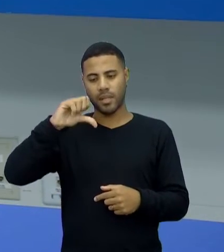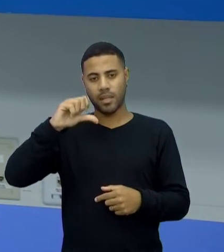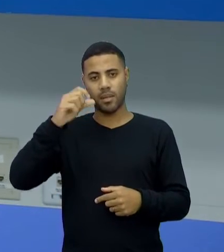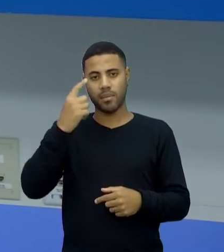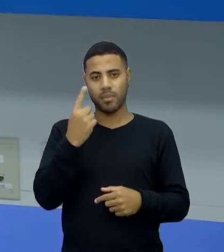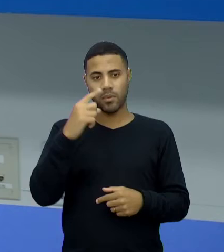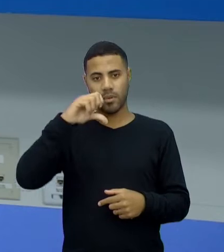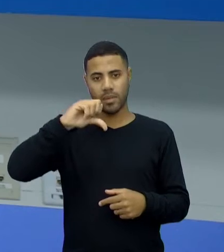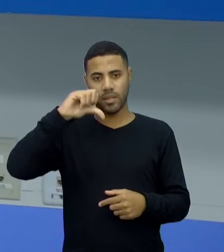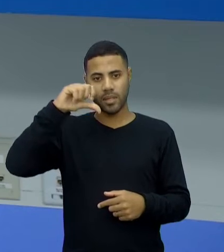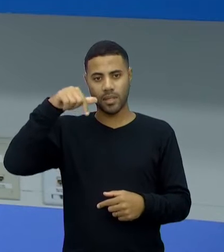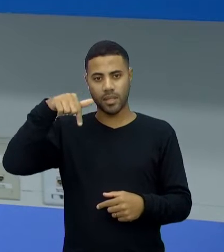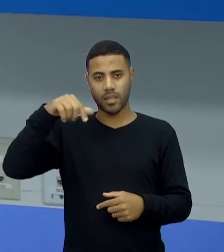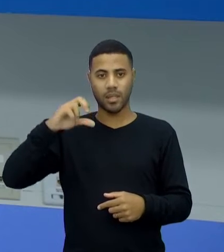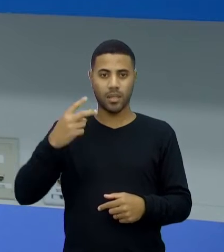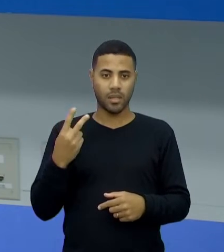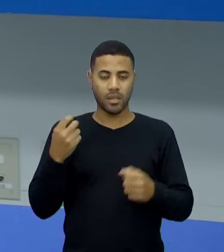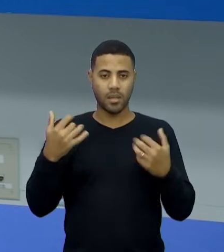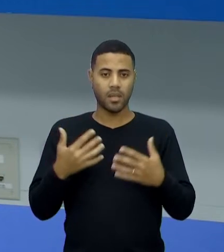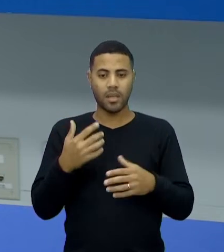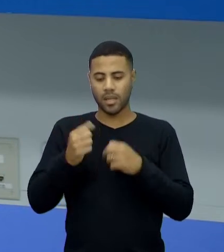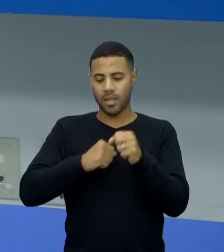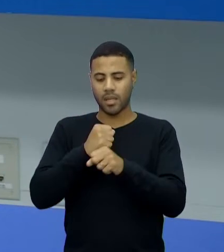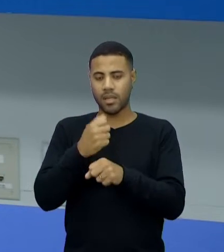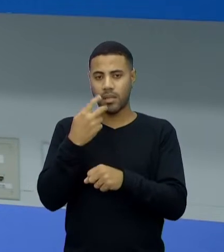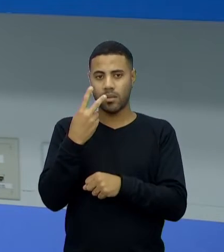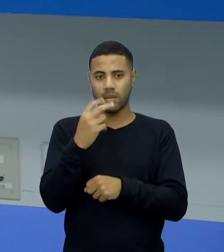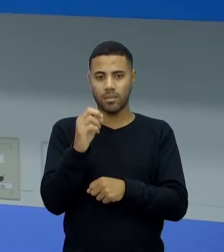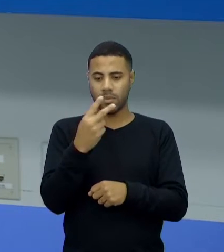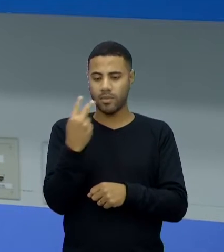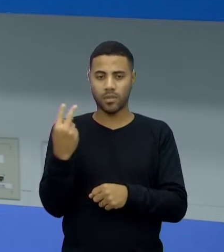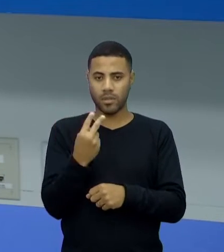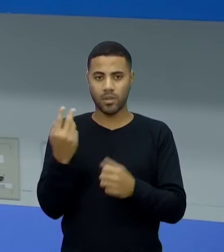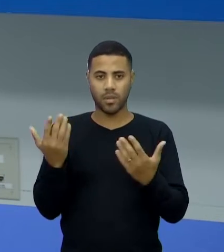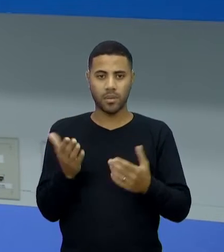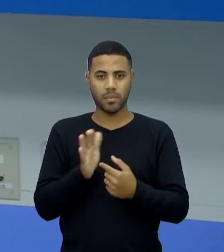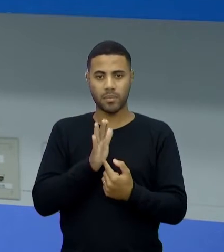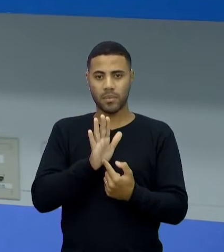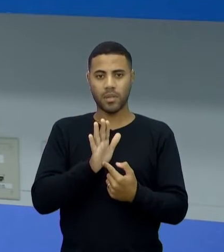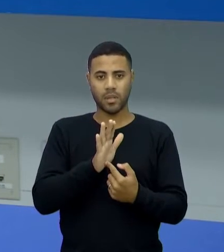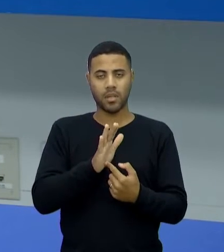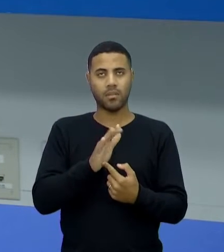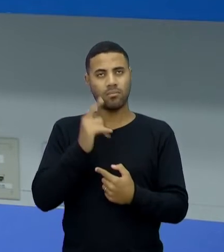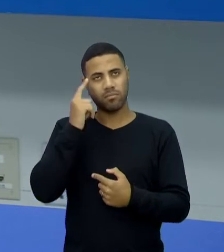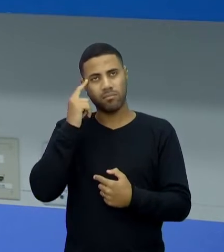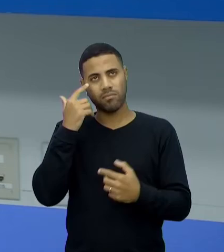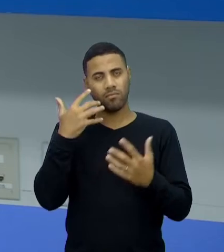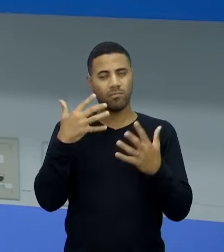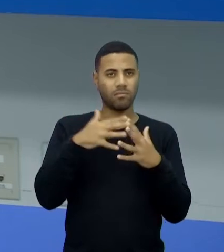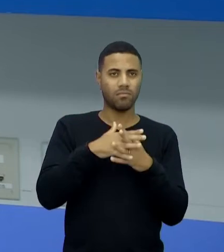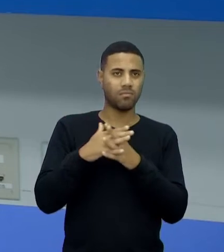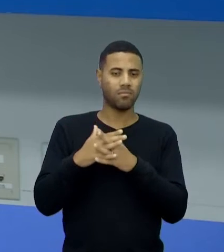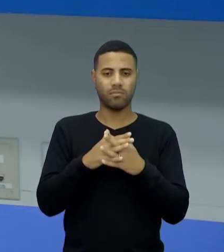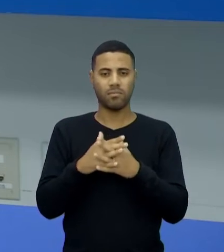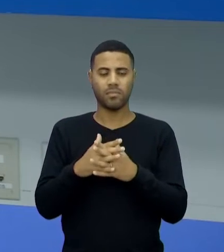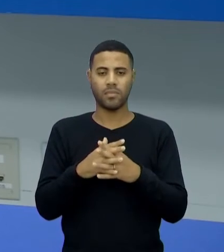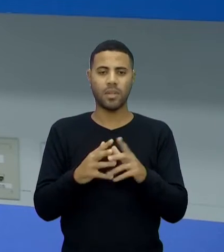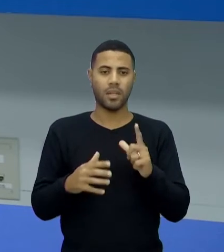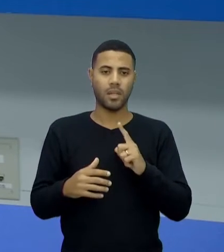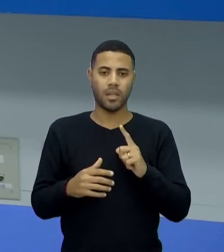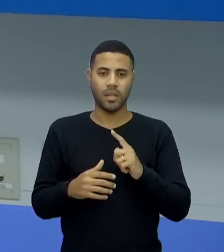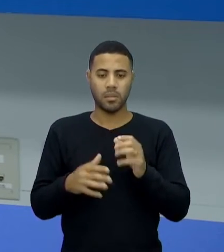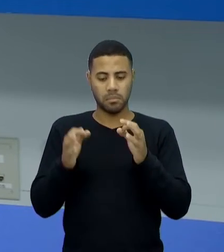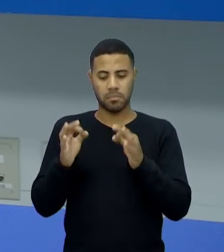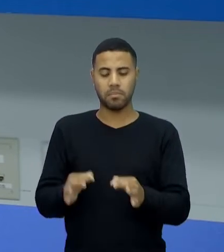2022 a gente olha para essa fala e a gente se pergunta se ela tava hã